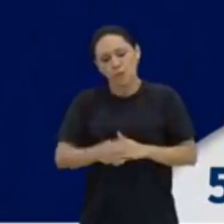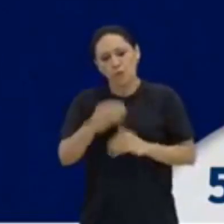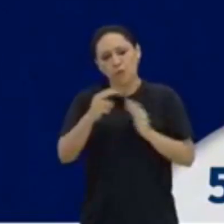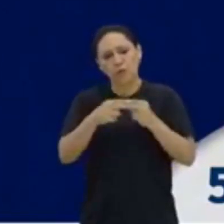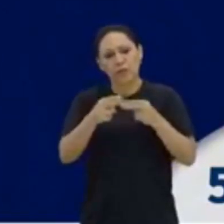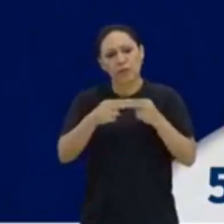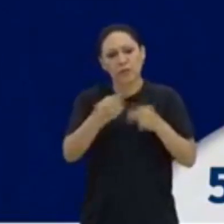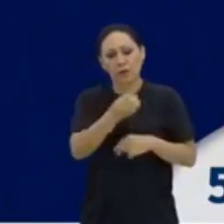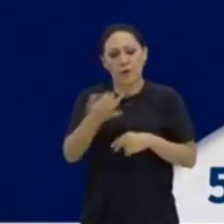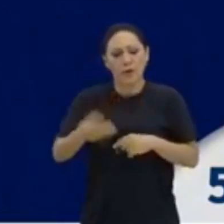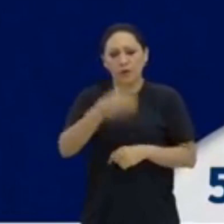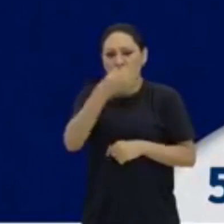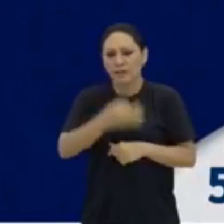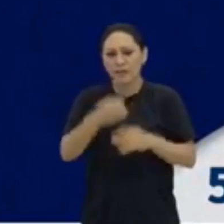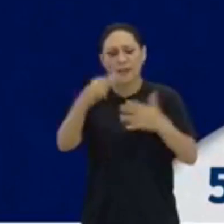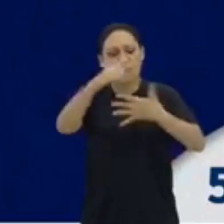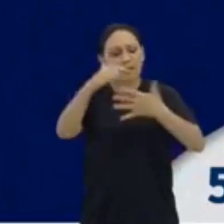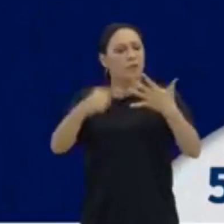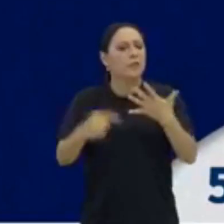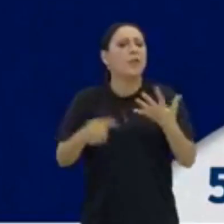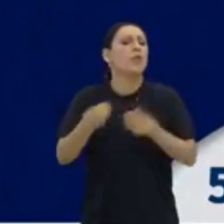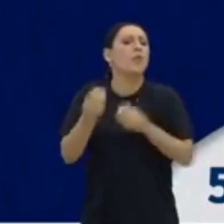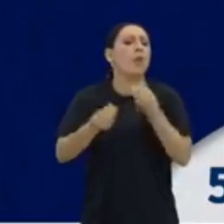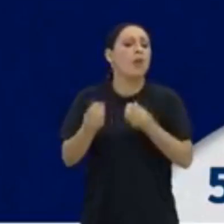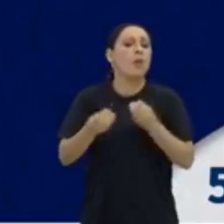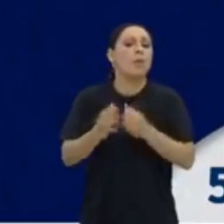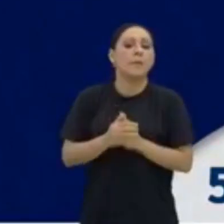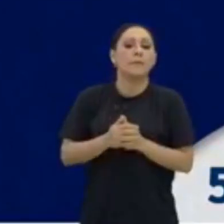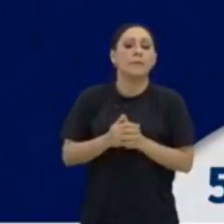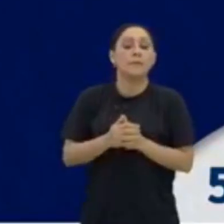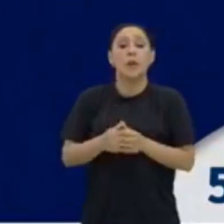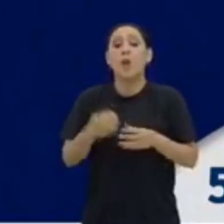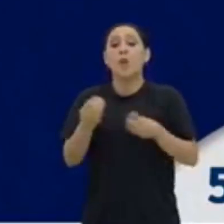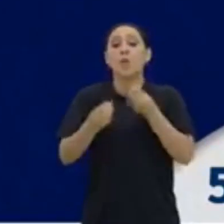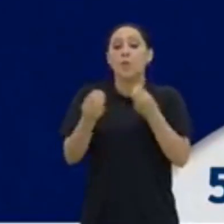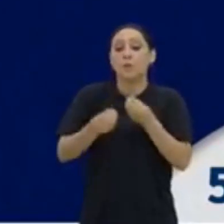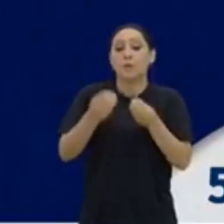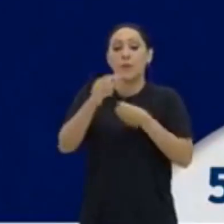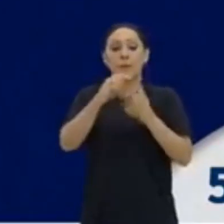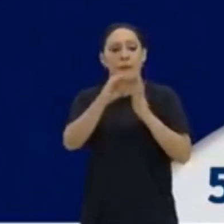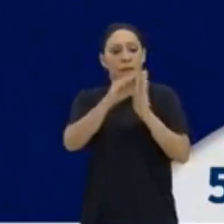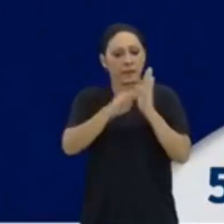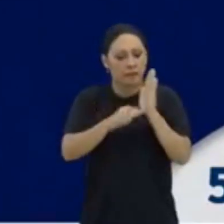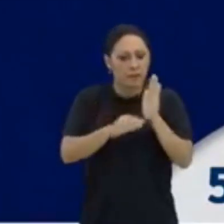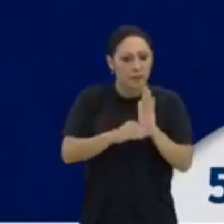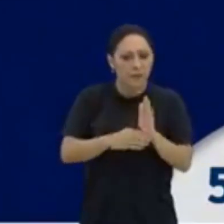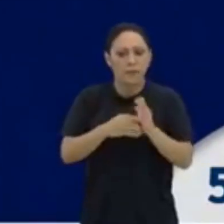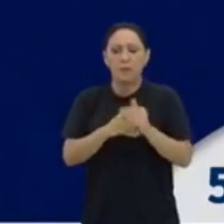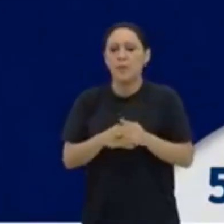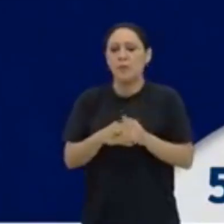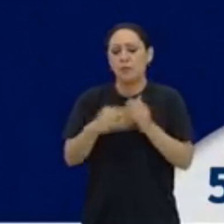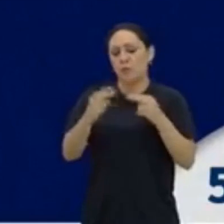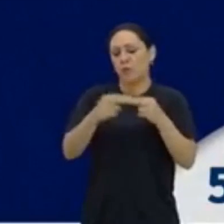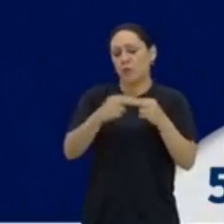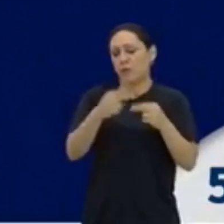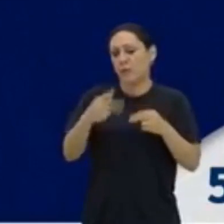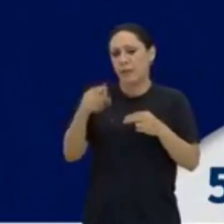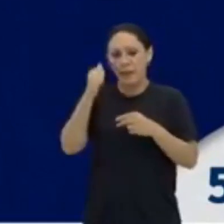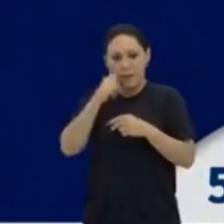cada ingrediente? Como saber se a medida utilizada por ela é a mesma da